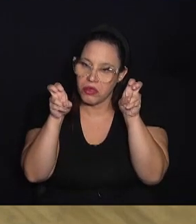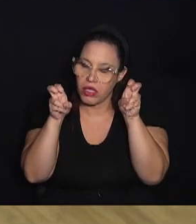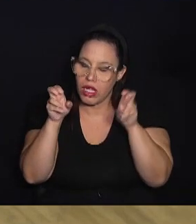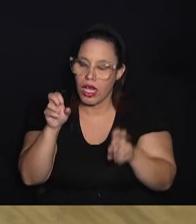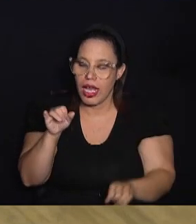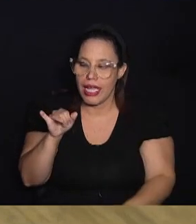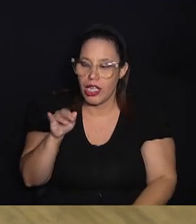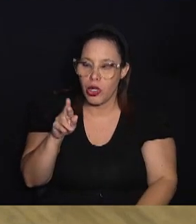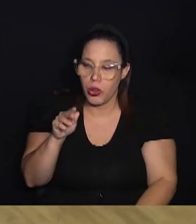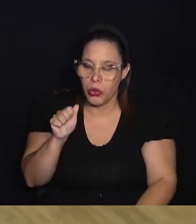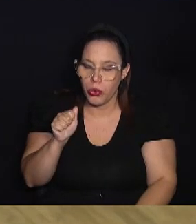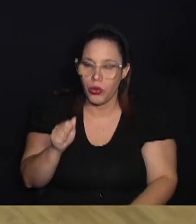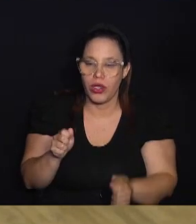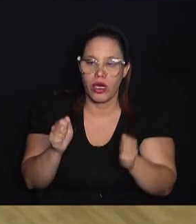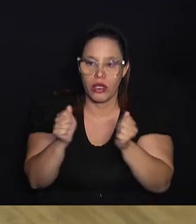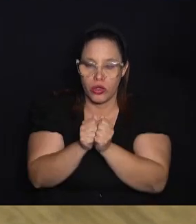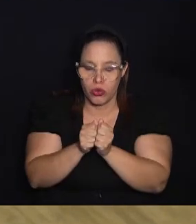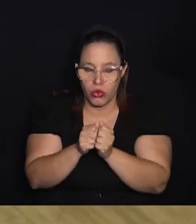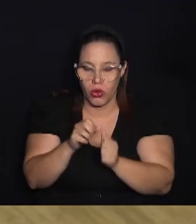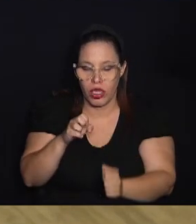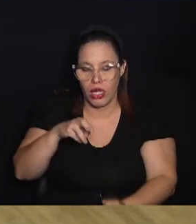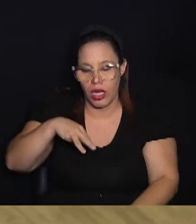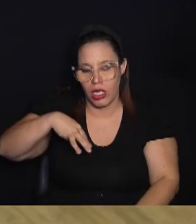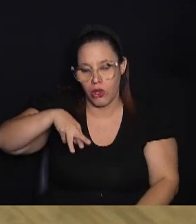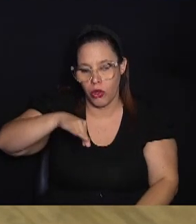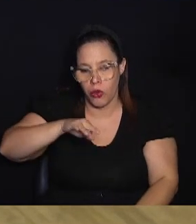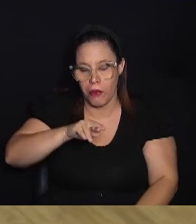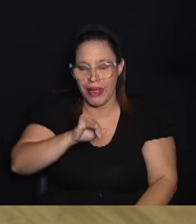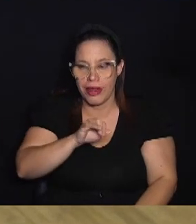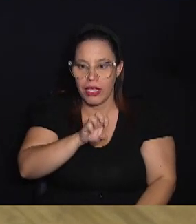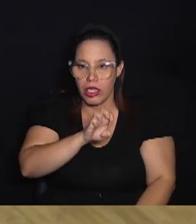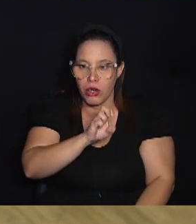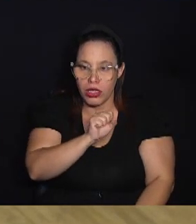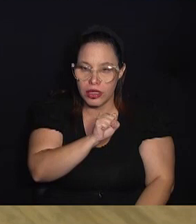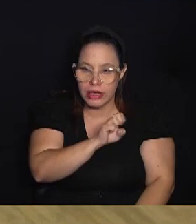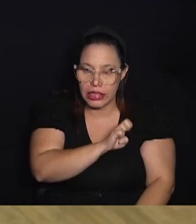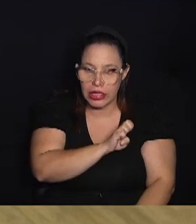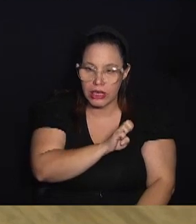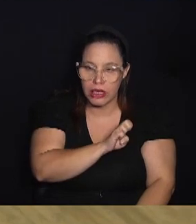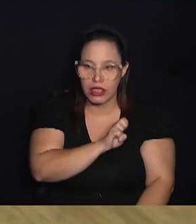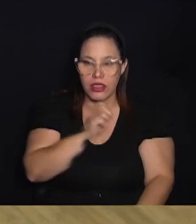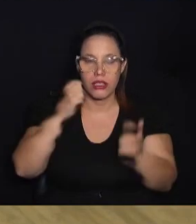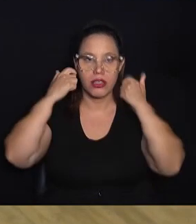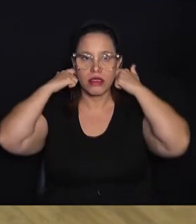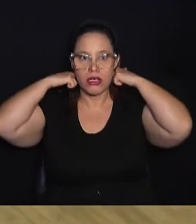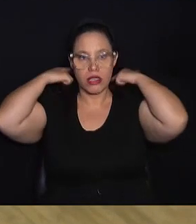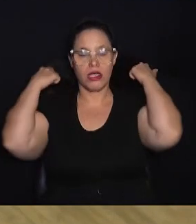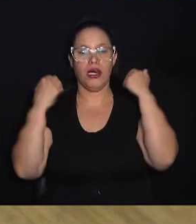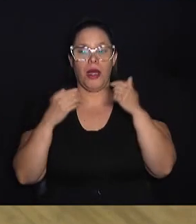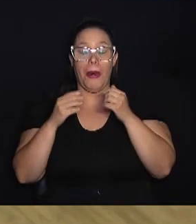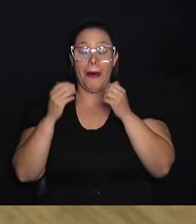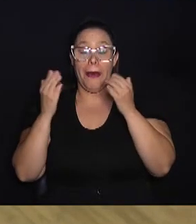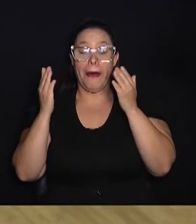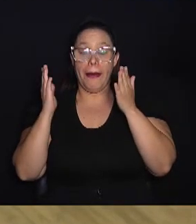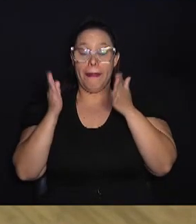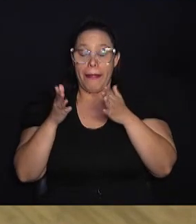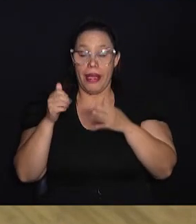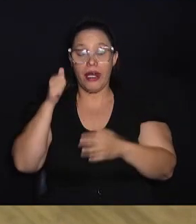endometriose E o que mais a gente pode falar Eh do yoga especificamente aí para mulheres